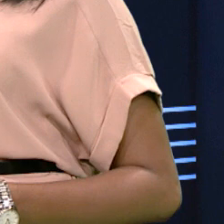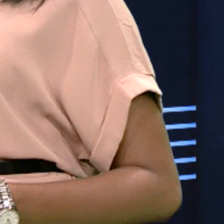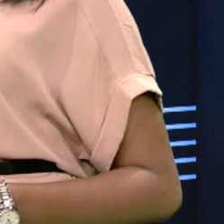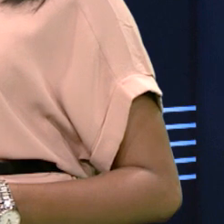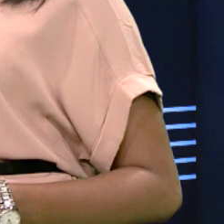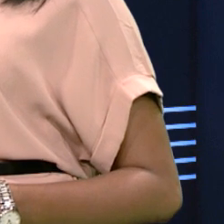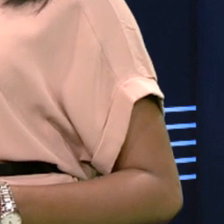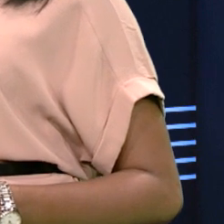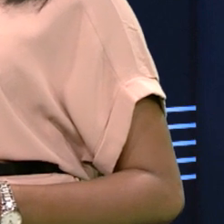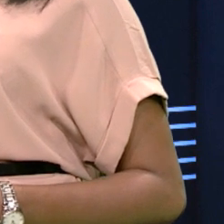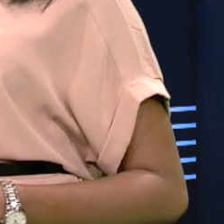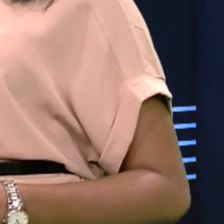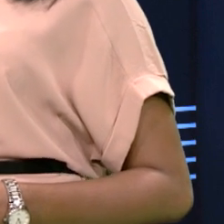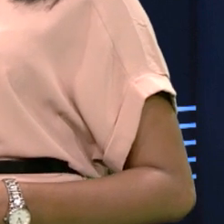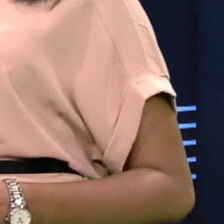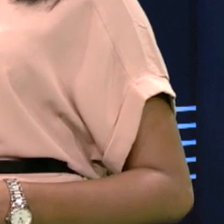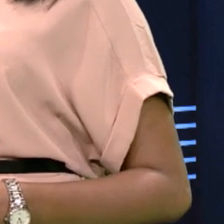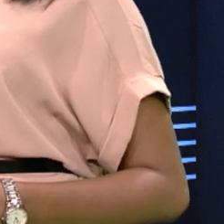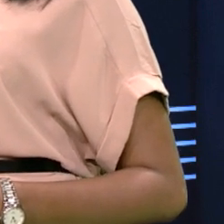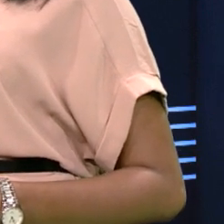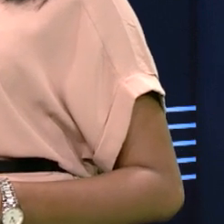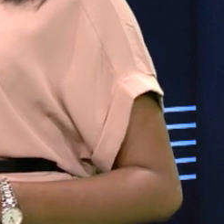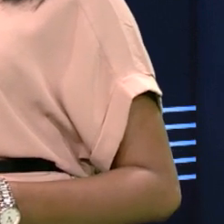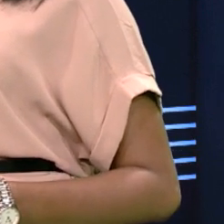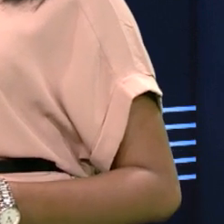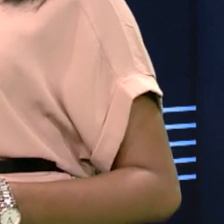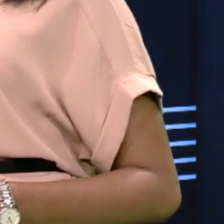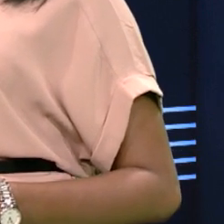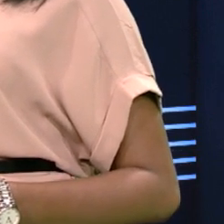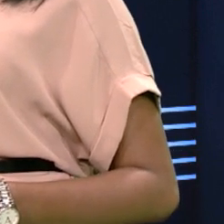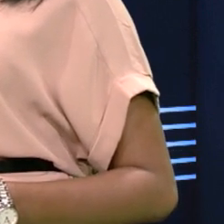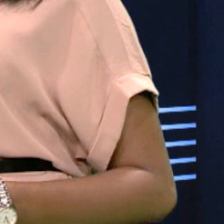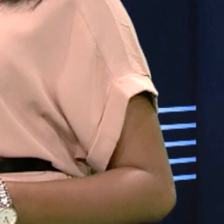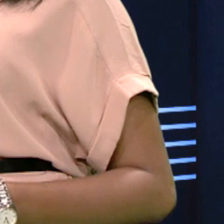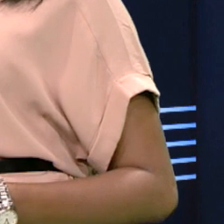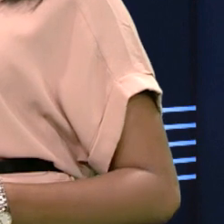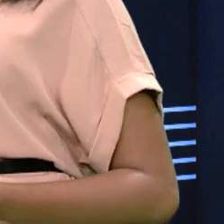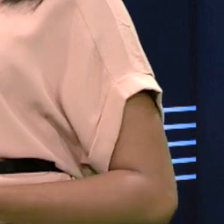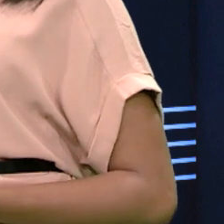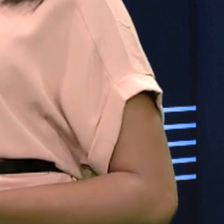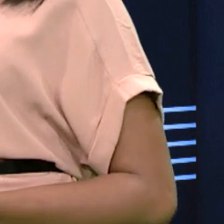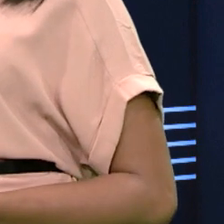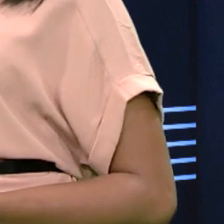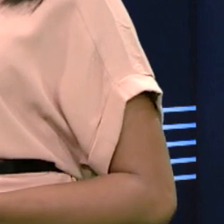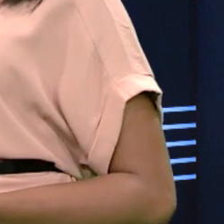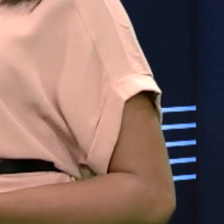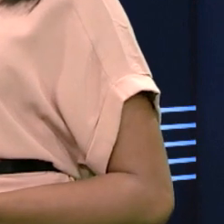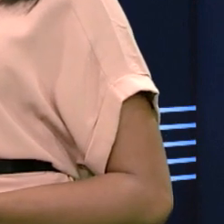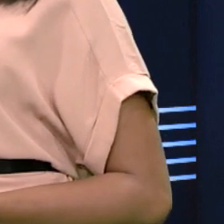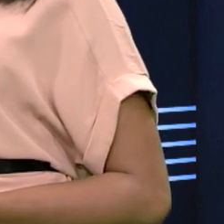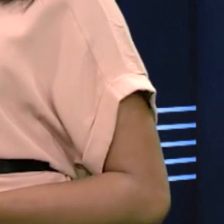de prudência e de segurança. Argumentou que esse período constitui um risco para mensagens confusas